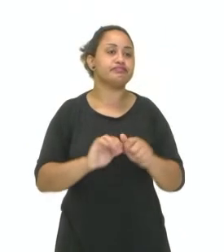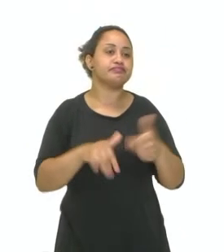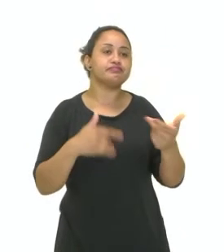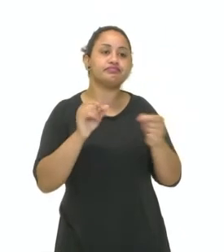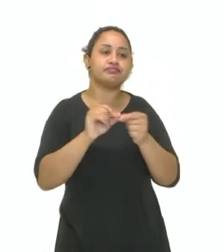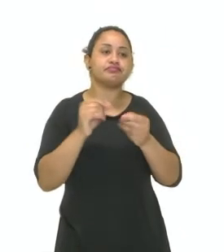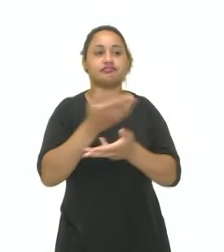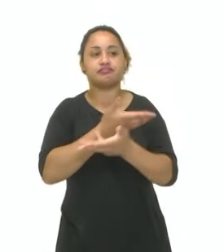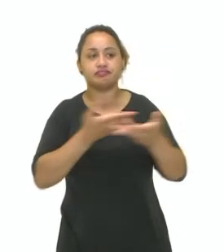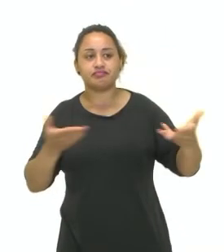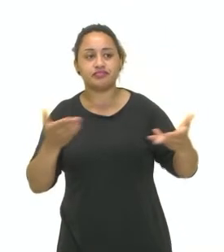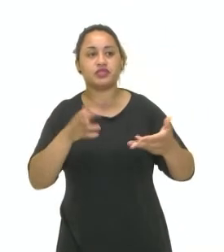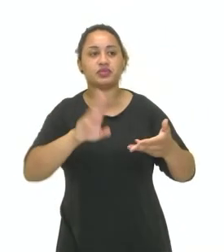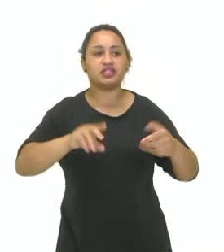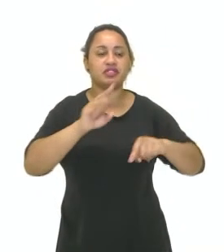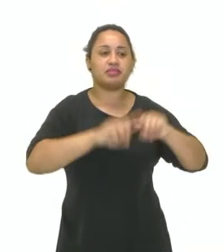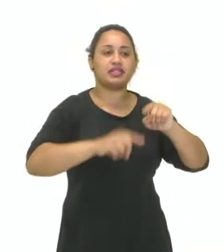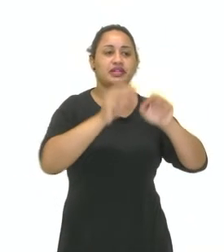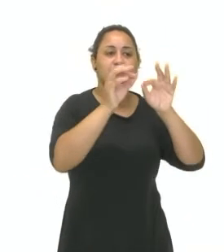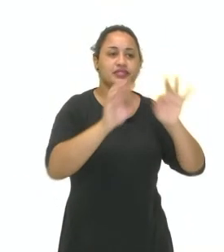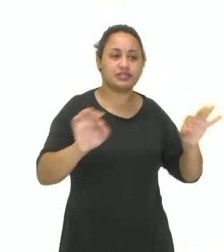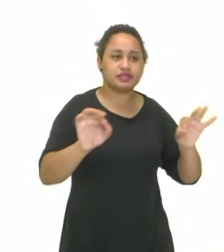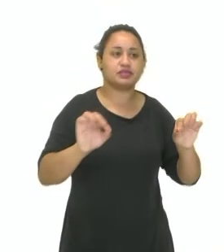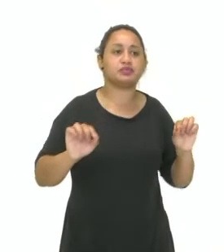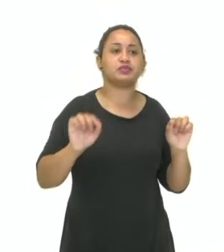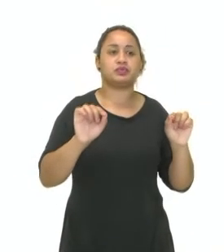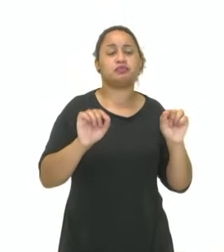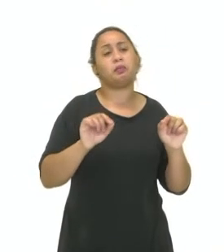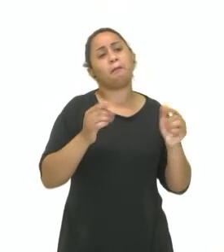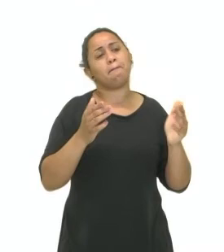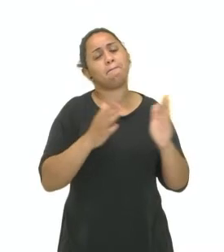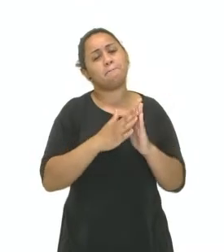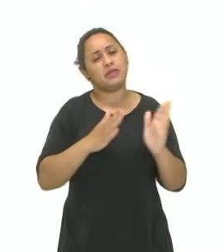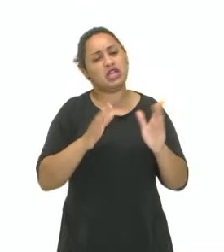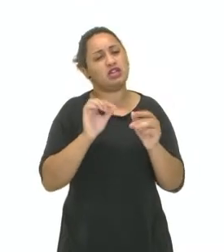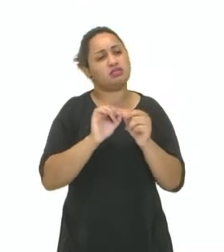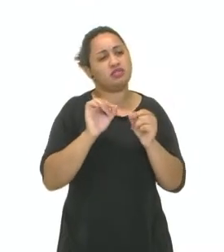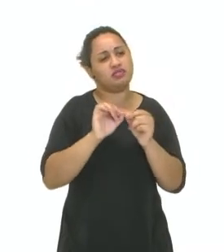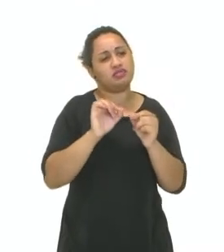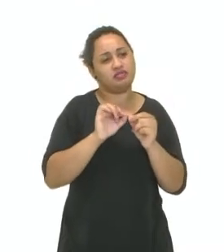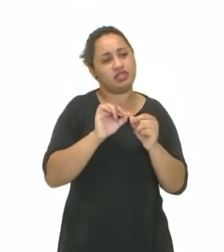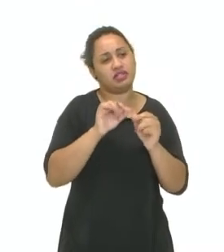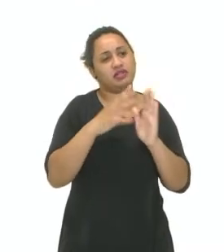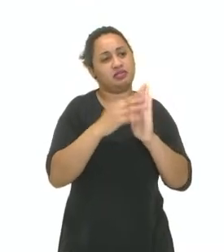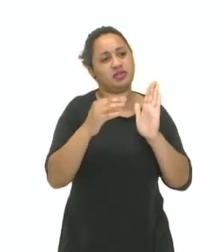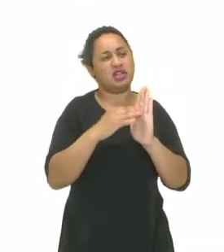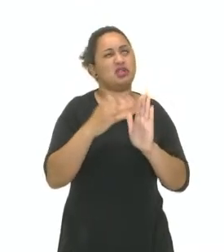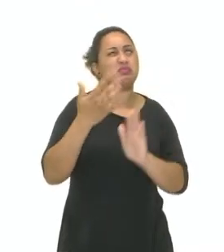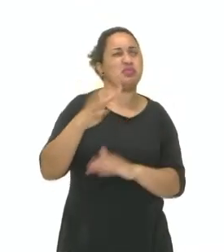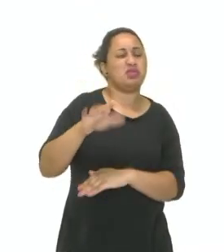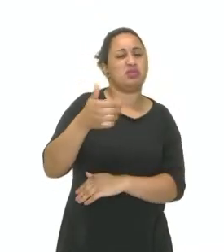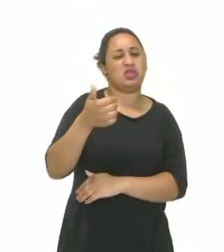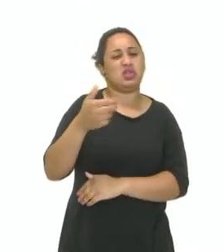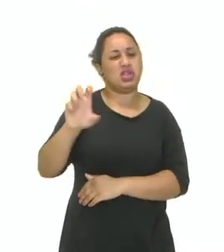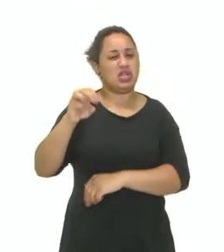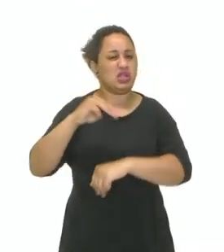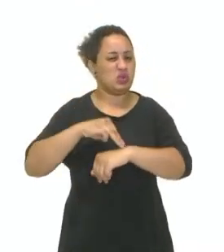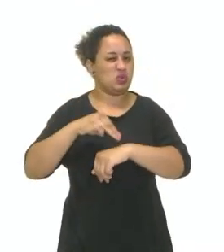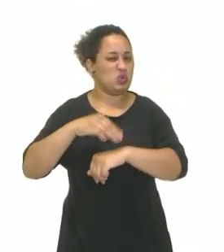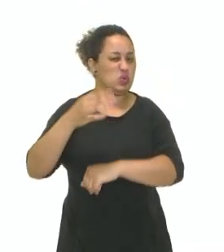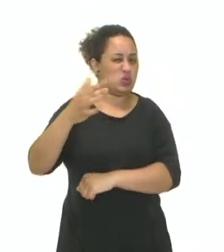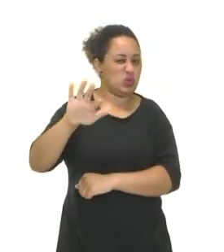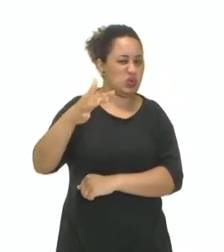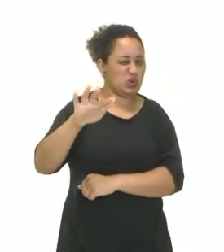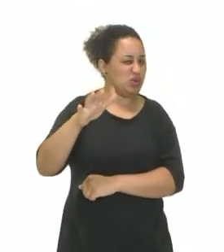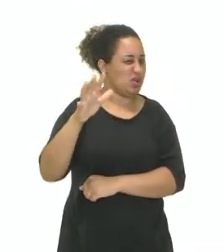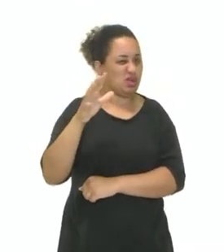analogia utilizando materiais bem simples. O tempo estimado para a construção desse modelo é para aproximadamente 15 minutinhos.